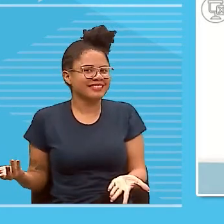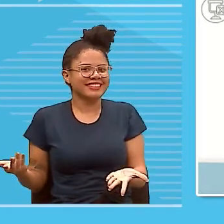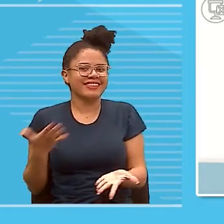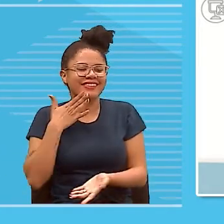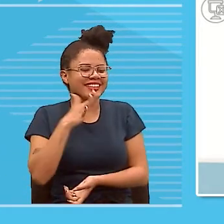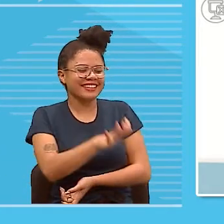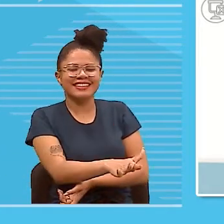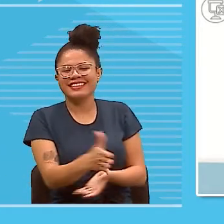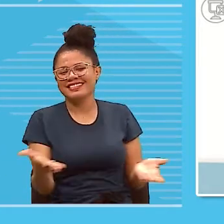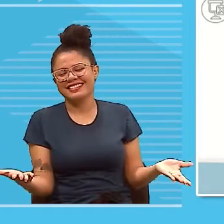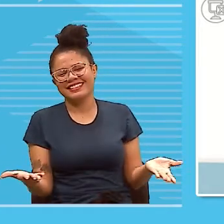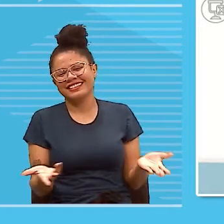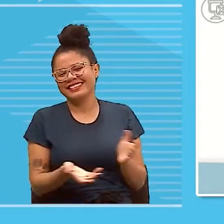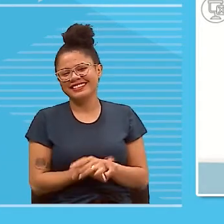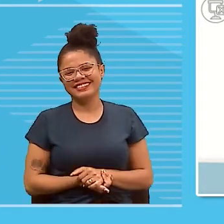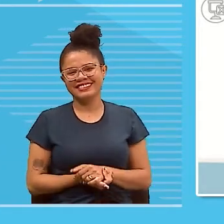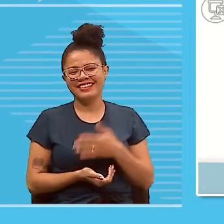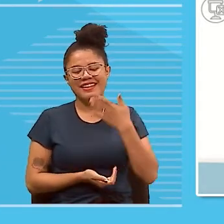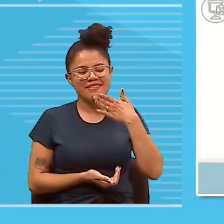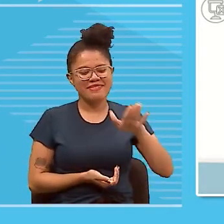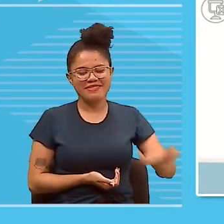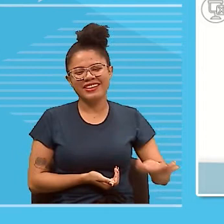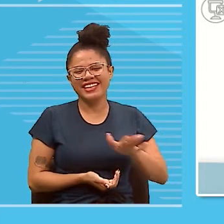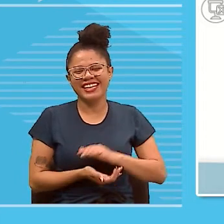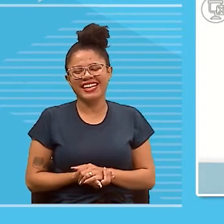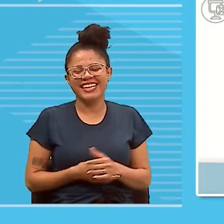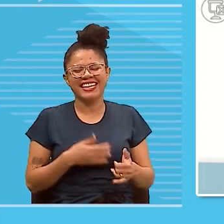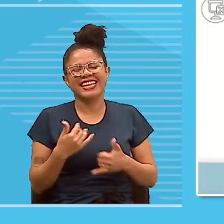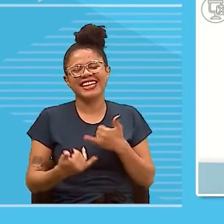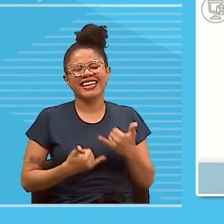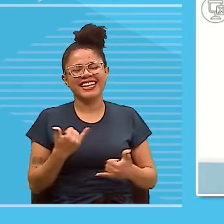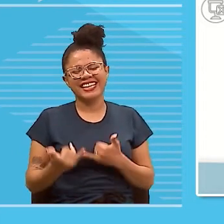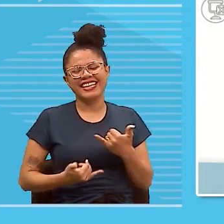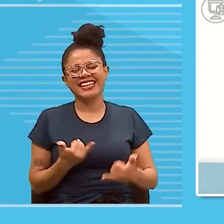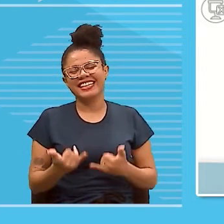criança é um menino velho do buchão